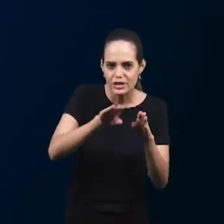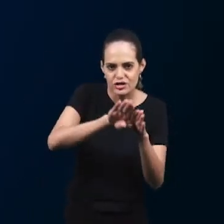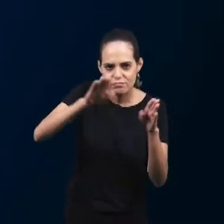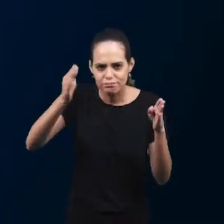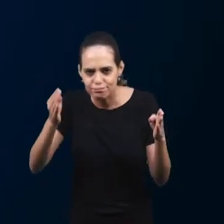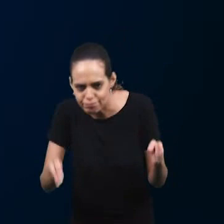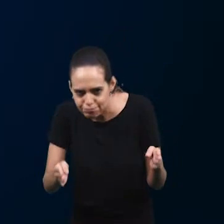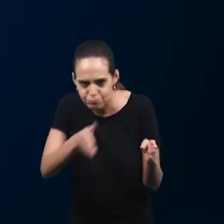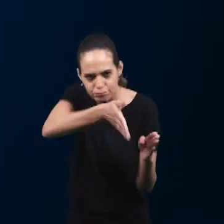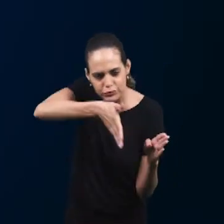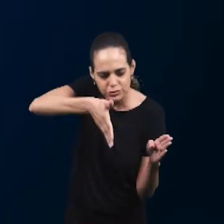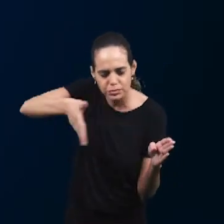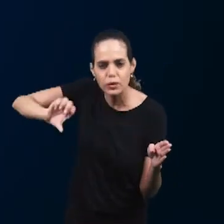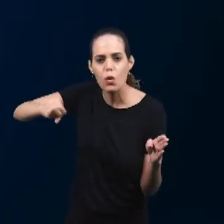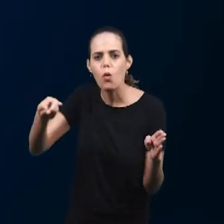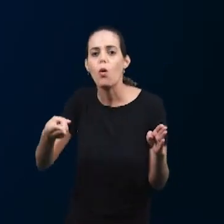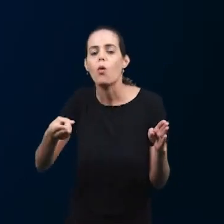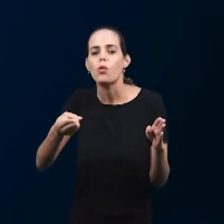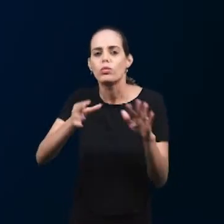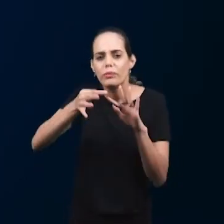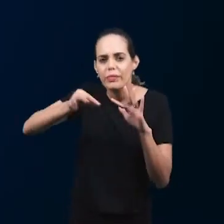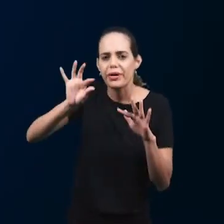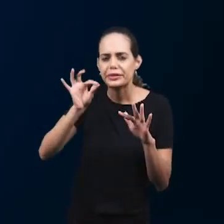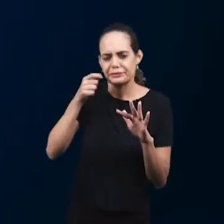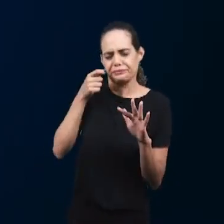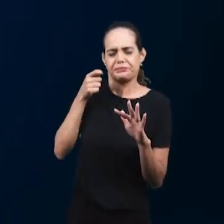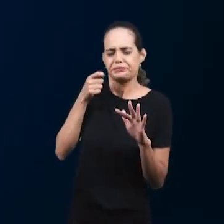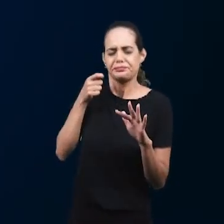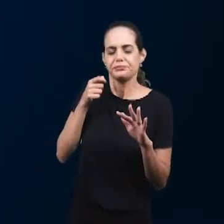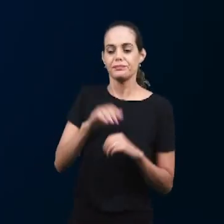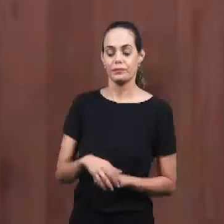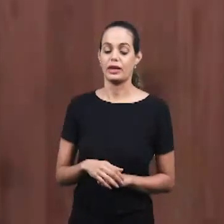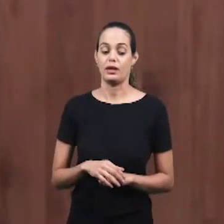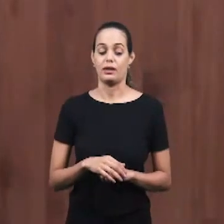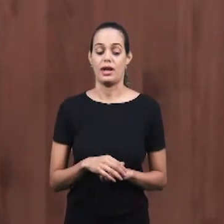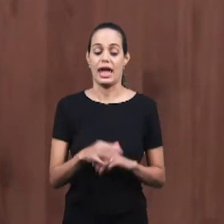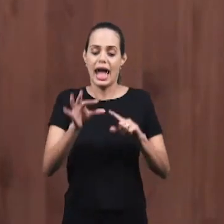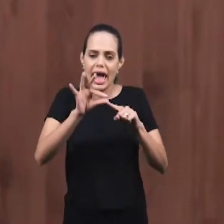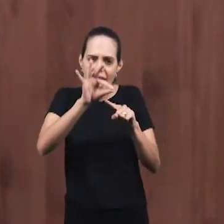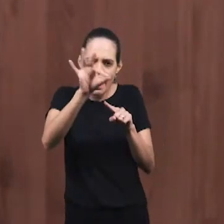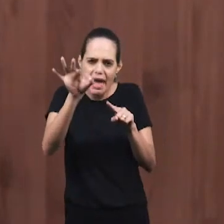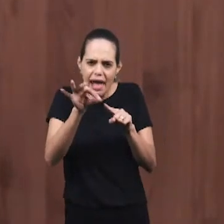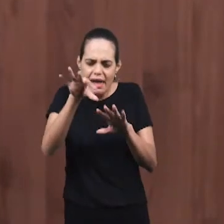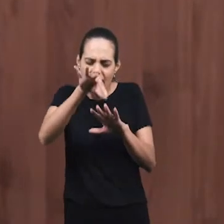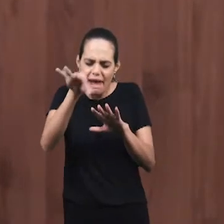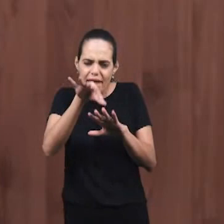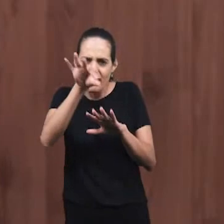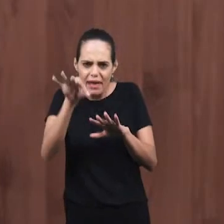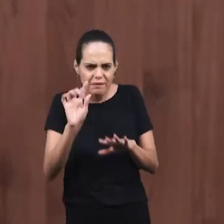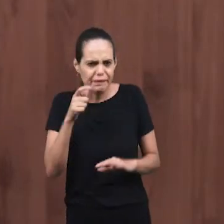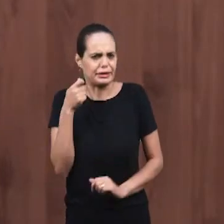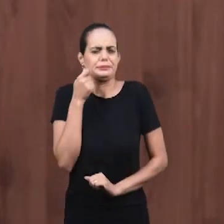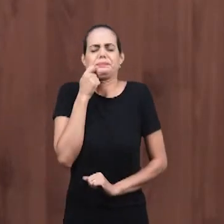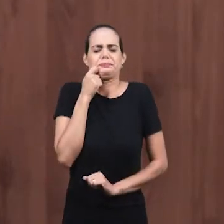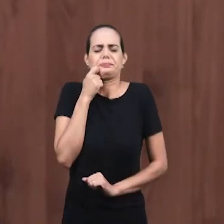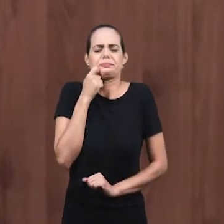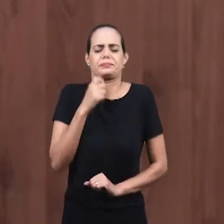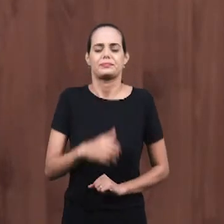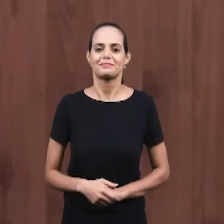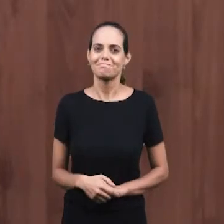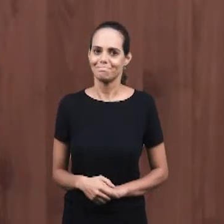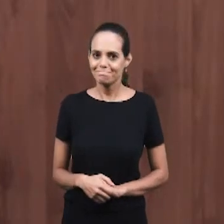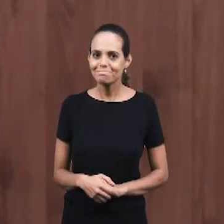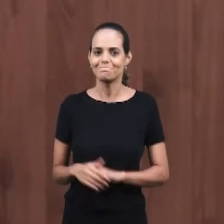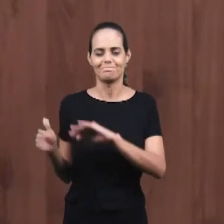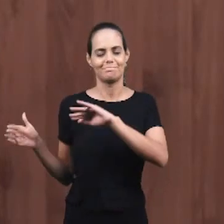chocolate, torta ou com ervas amargosas? Ervas amargosas. A Maria Paula, de 3 aninhos. Maria Paula, muito bem colocada